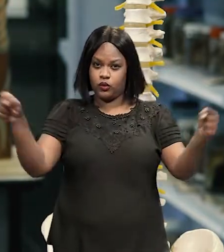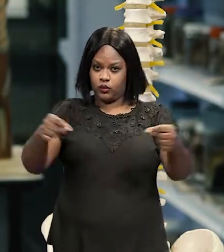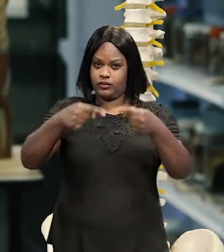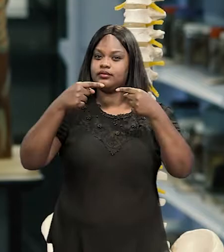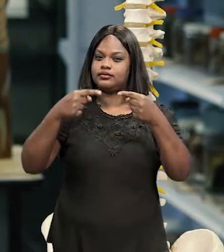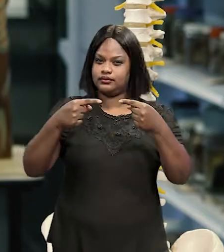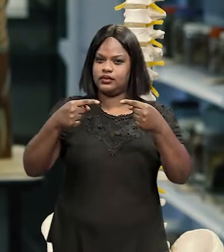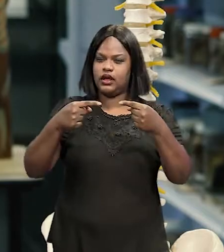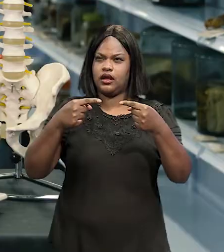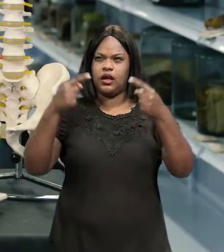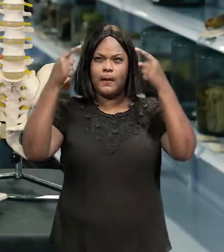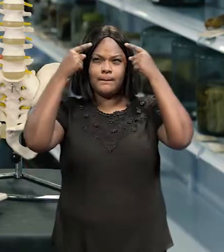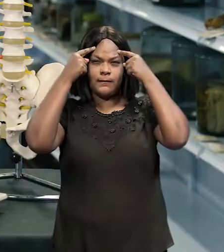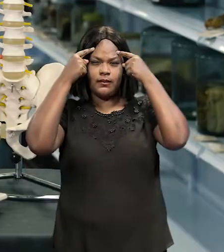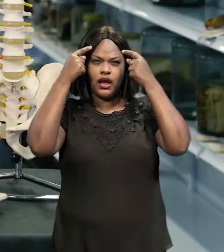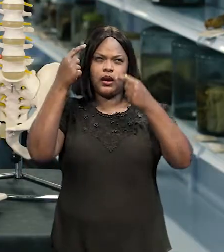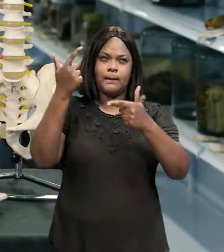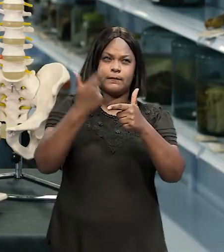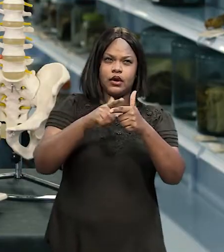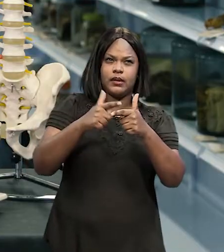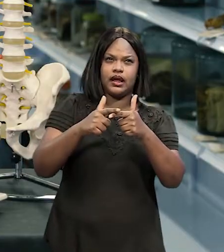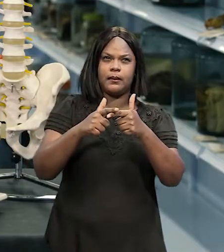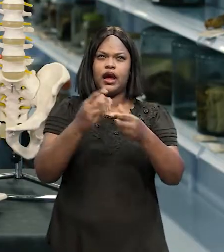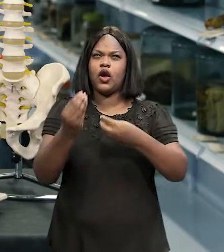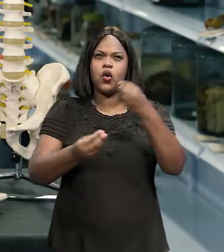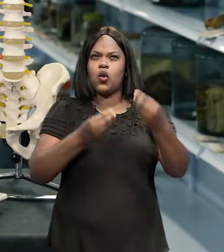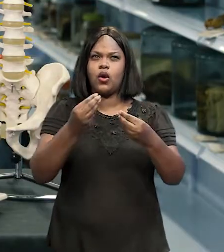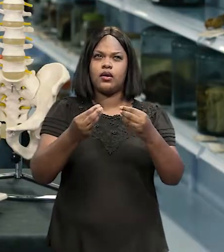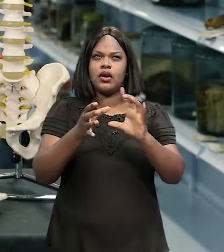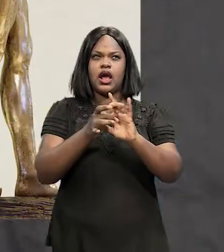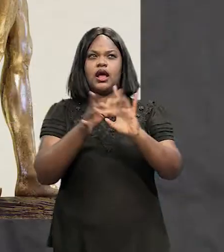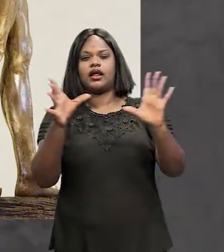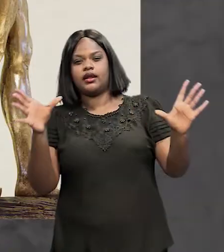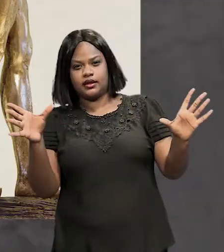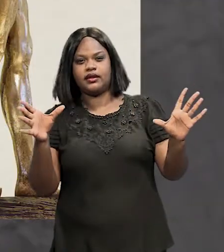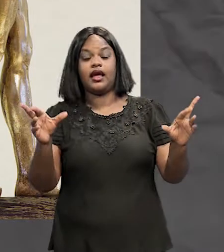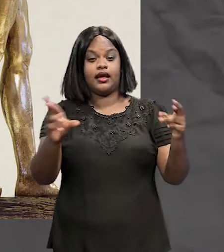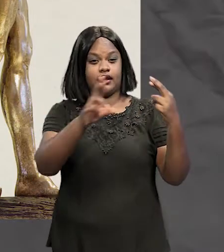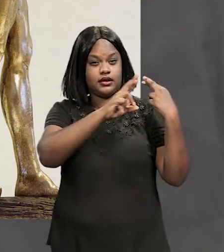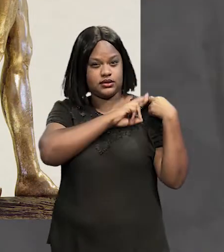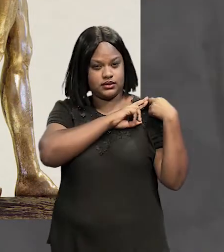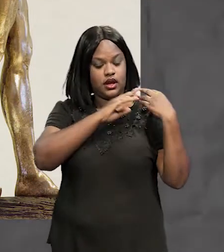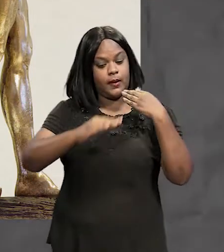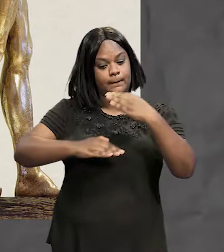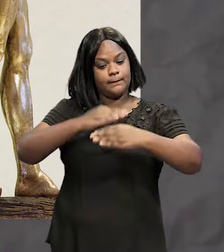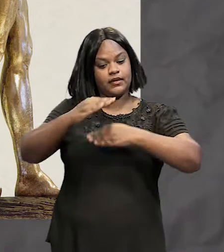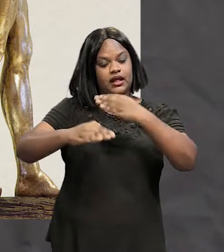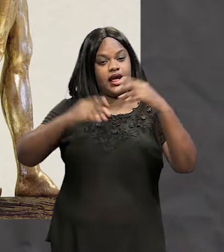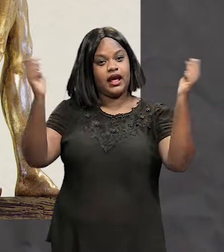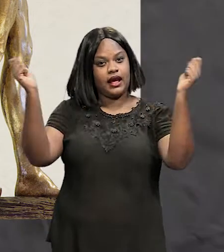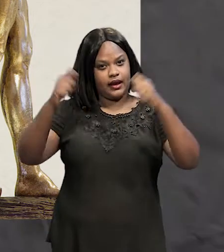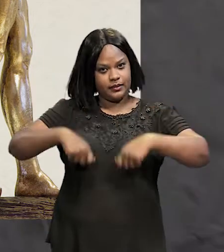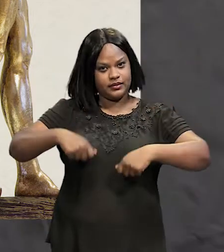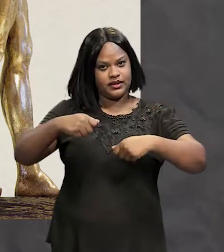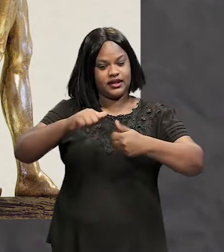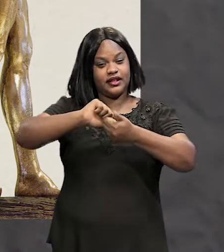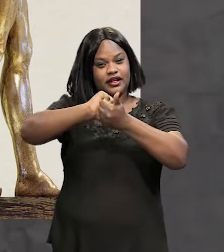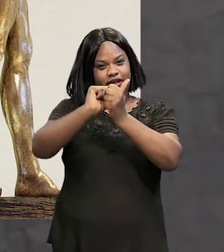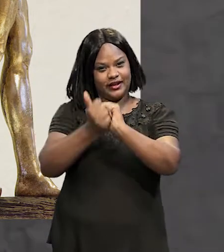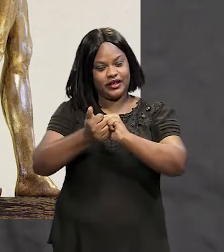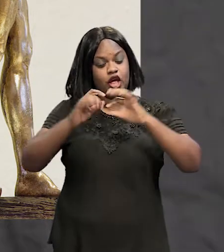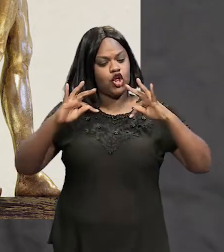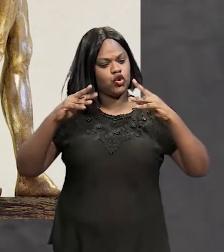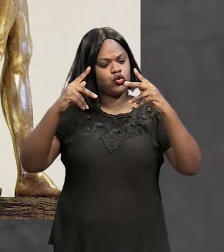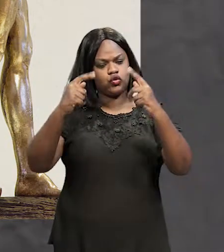para resolver problemas, são justamente os responsáveis pelo nosso sucesso evolutivo e nossa capacidade de adaptação às mais